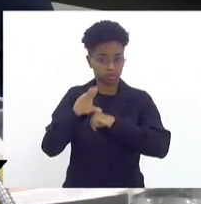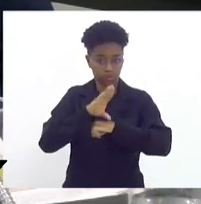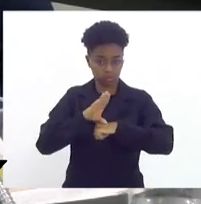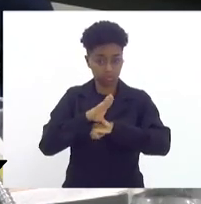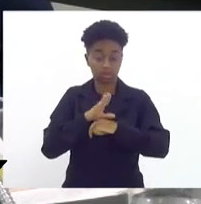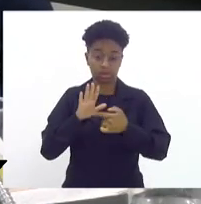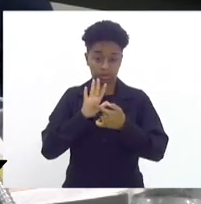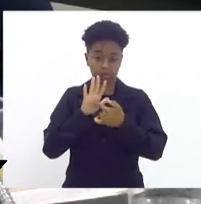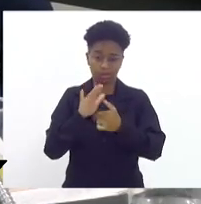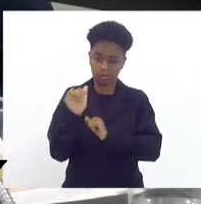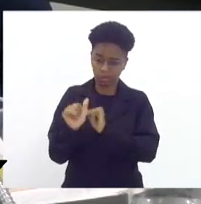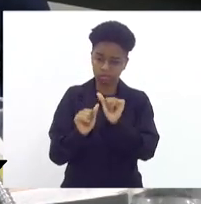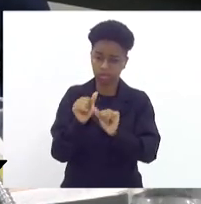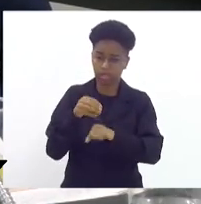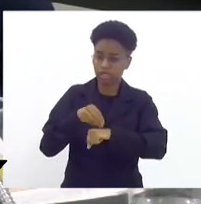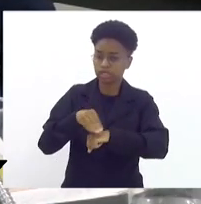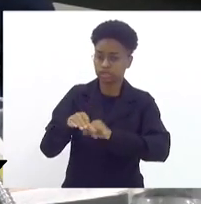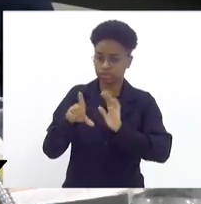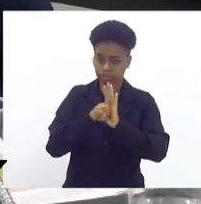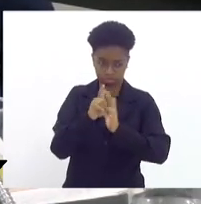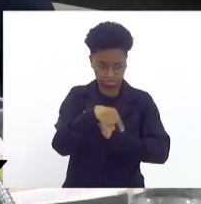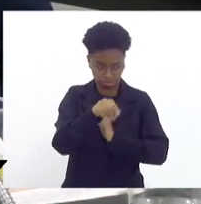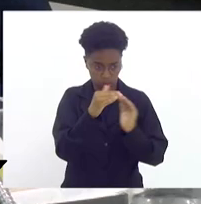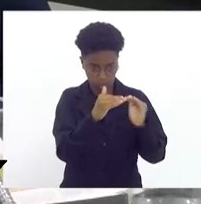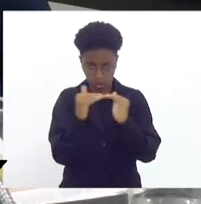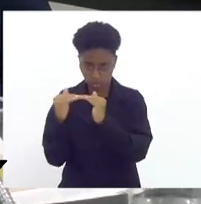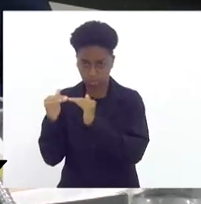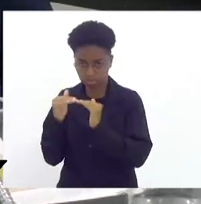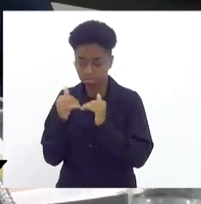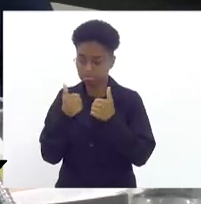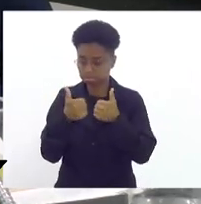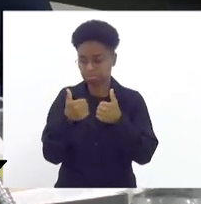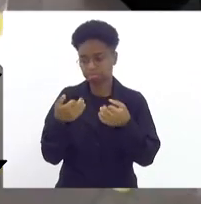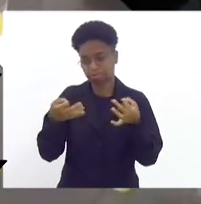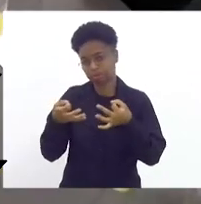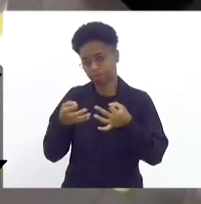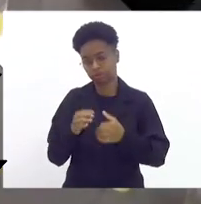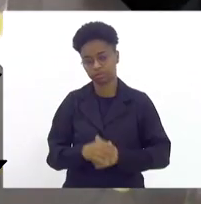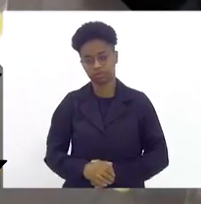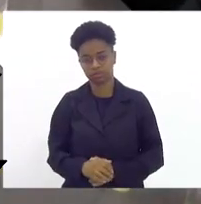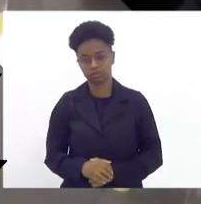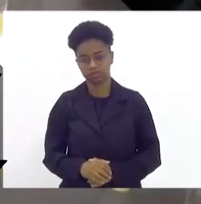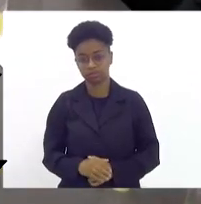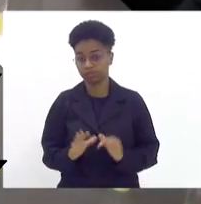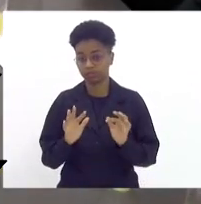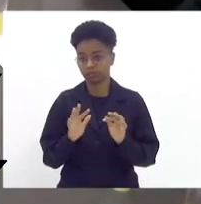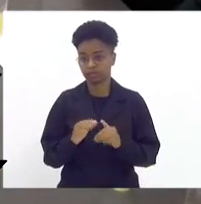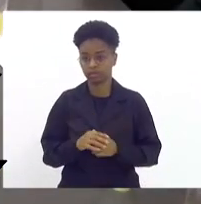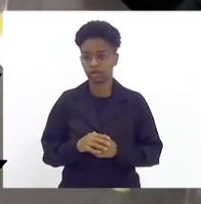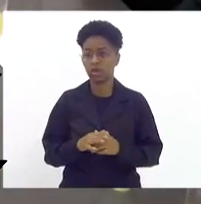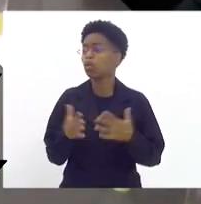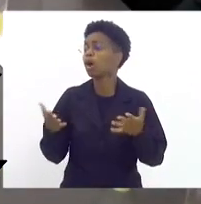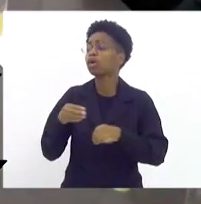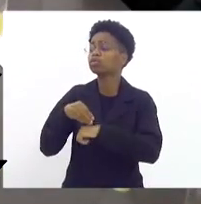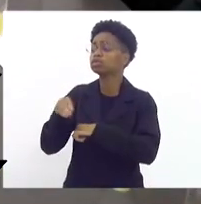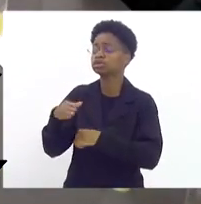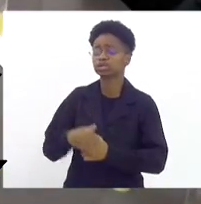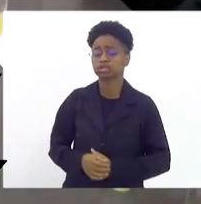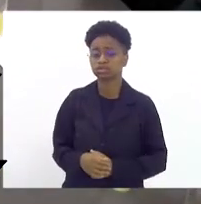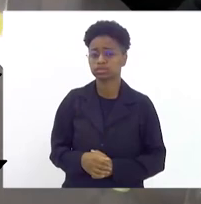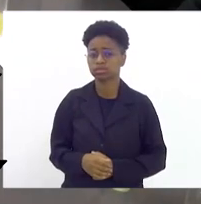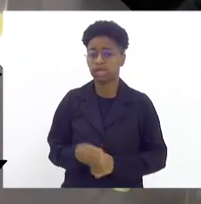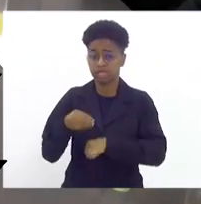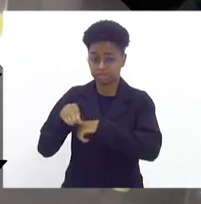em indicação. Perfeito. Perfeito. Todos concordarem. Perfeito. Perfeito. Encerrada a discussão. Mas qual indicação?